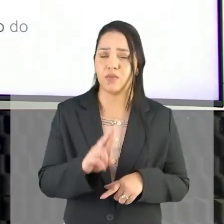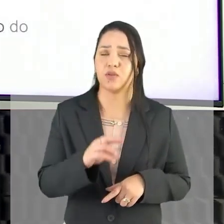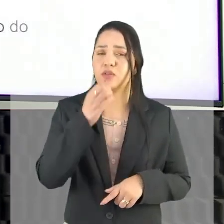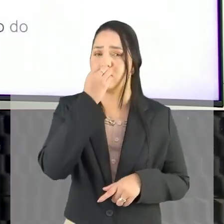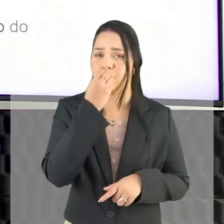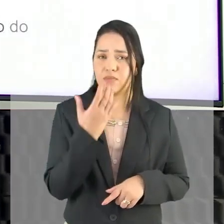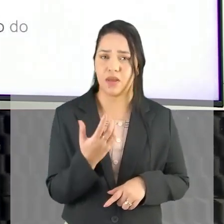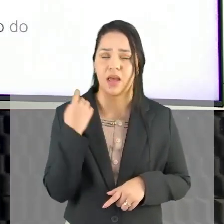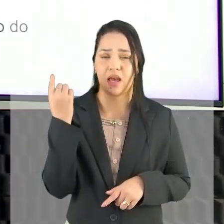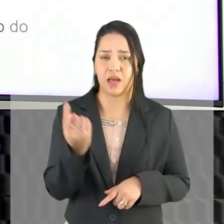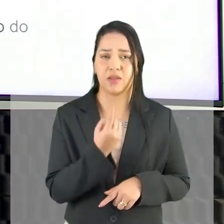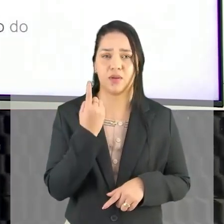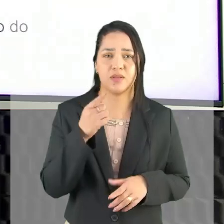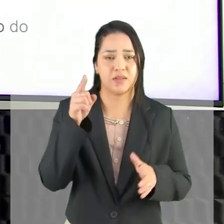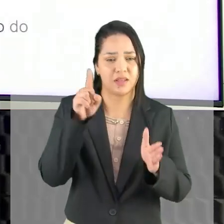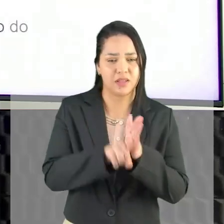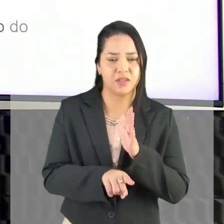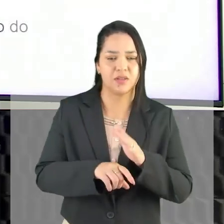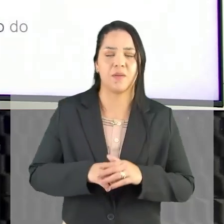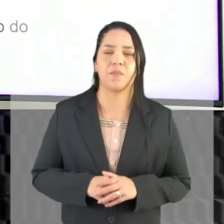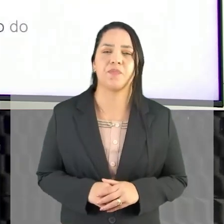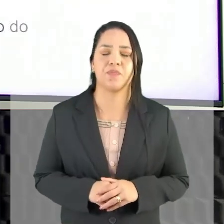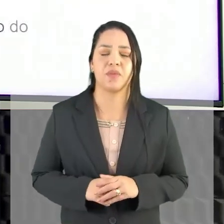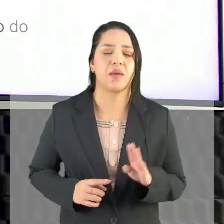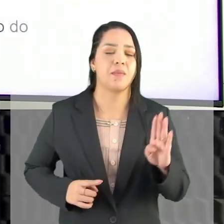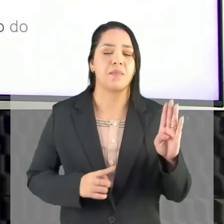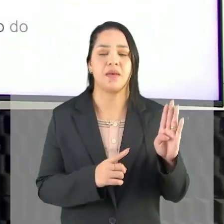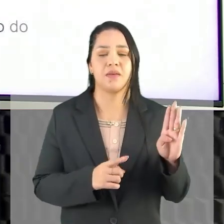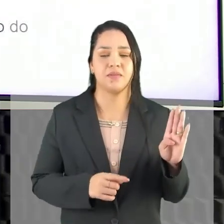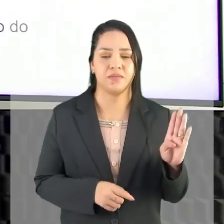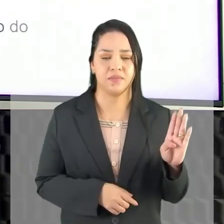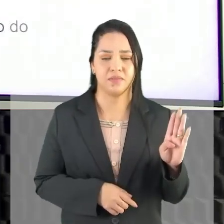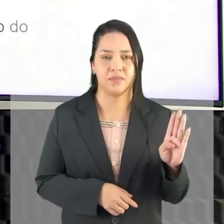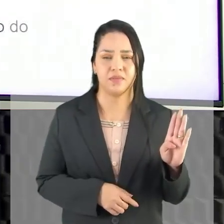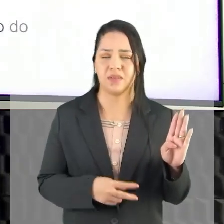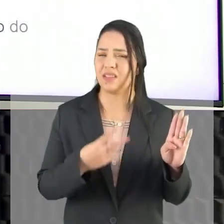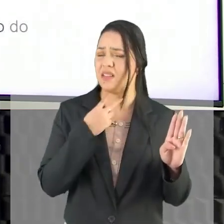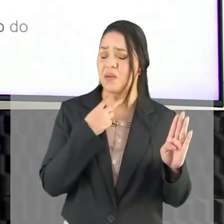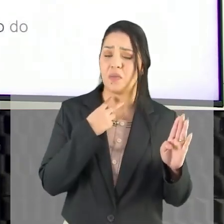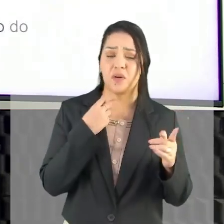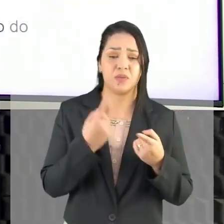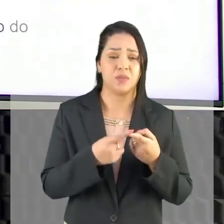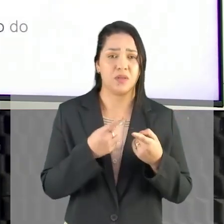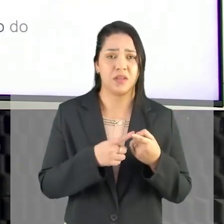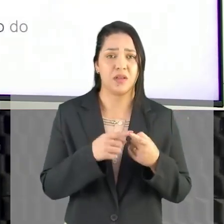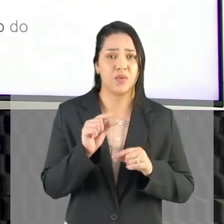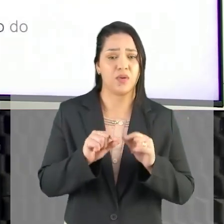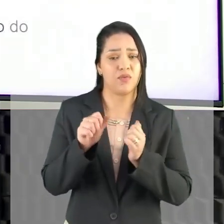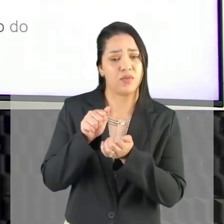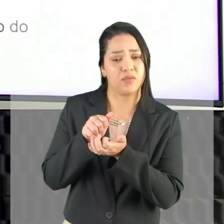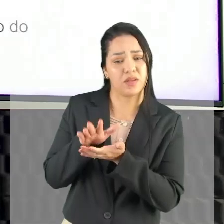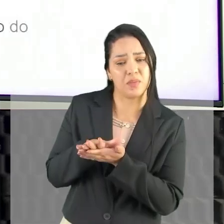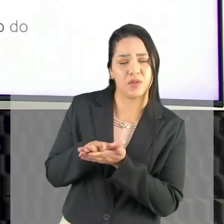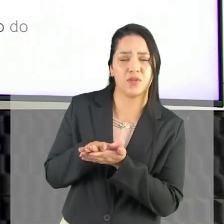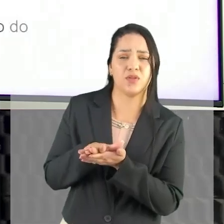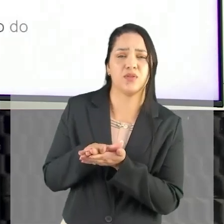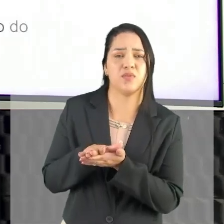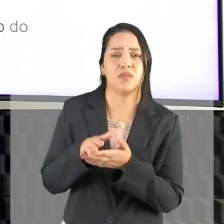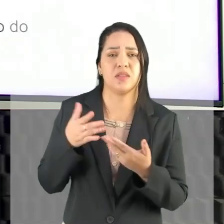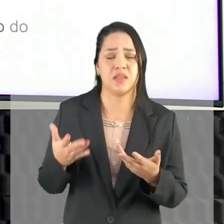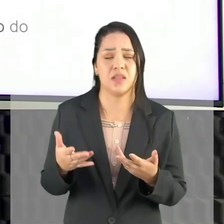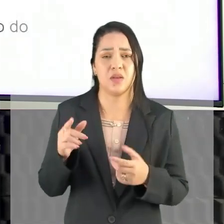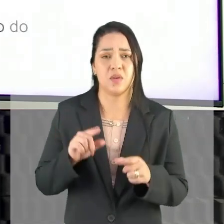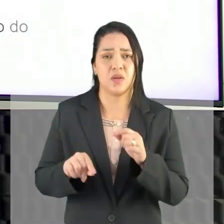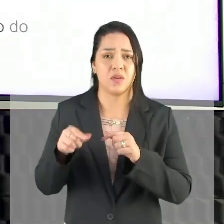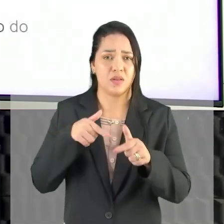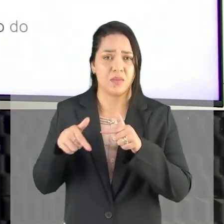muito bem a nossa questão. B, da recomposição dos salários não pode ser, porque esses trabalhadores foram demitidos. E a mão de obra